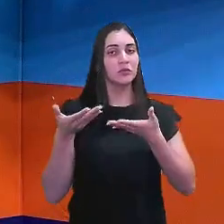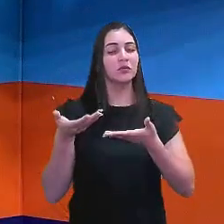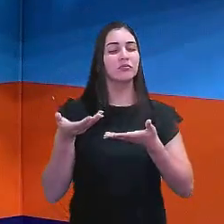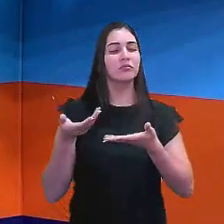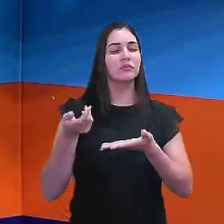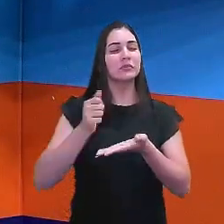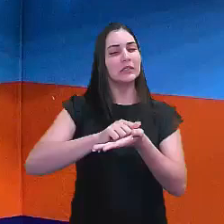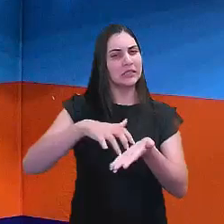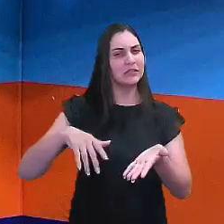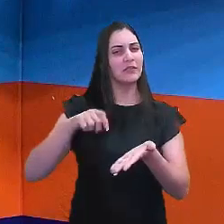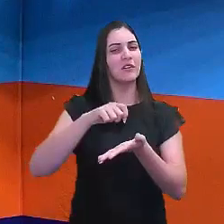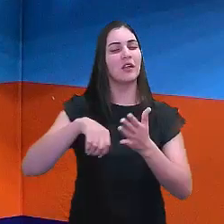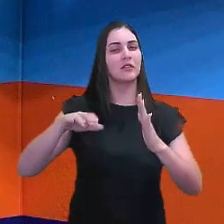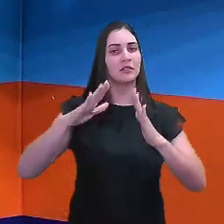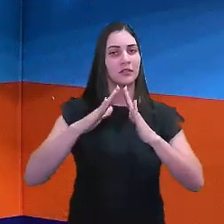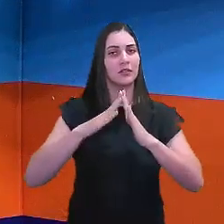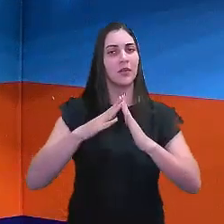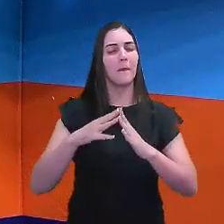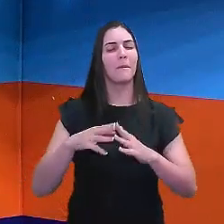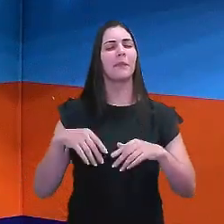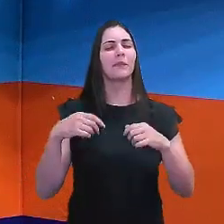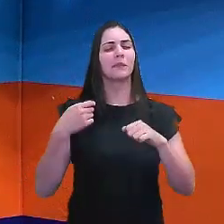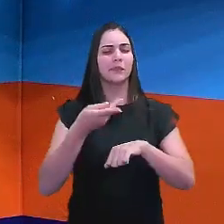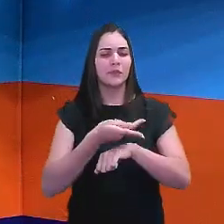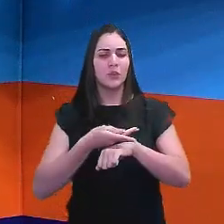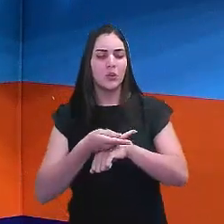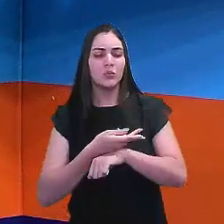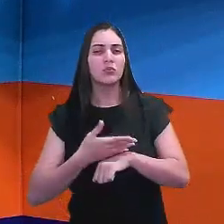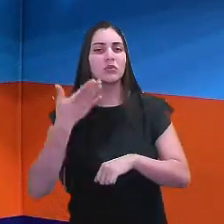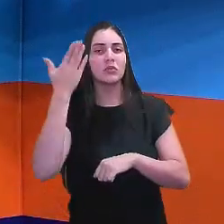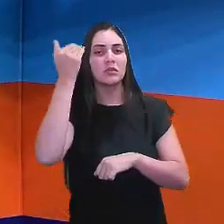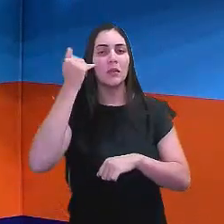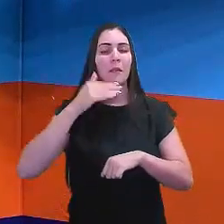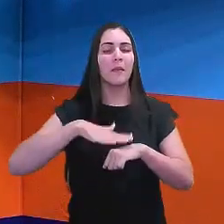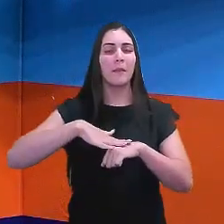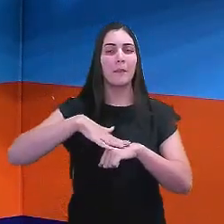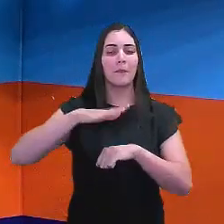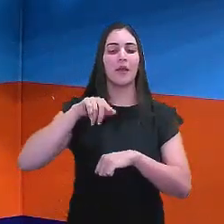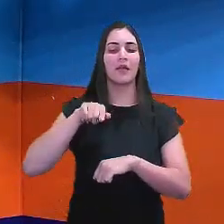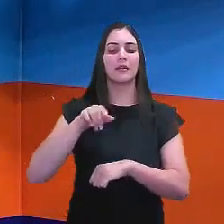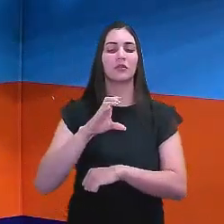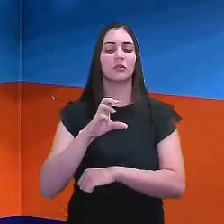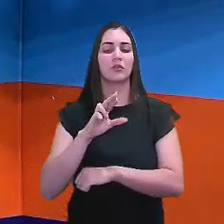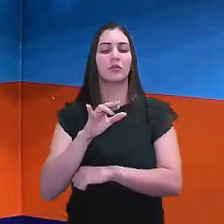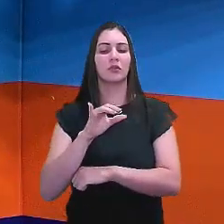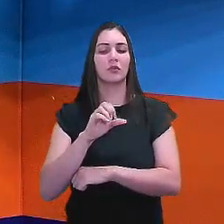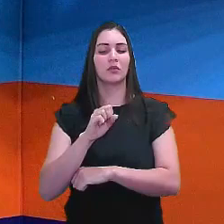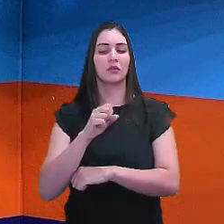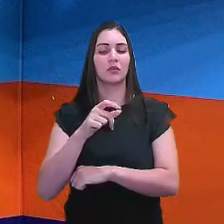casa. Procura saber mais um pouquinho sobre o CRISPR-Cas9 ou